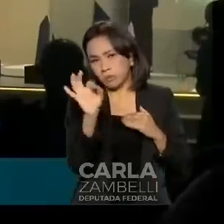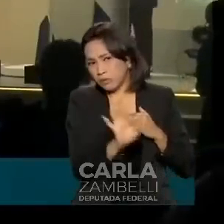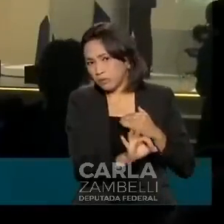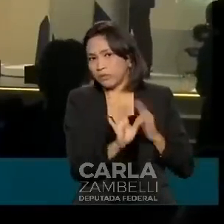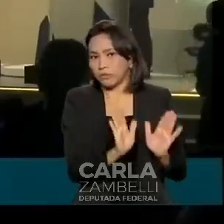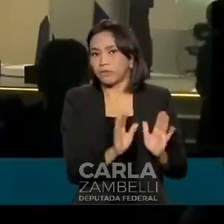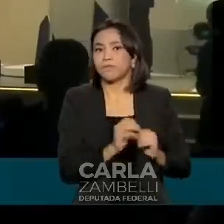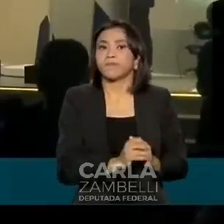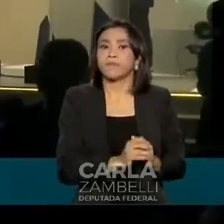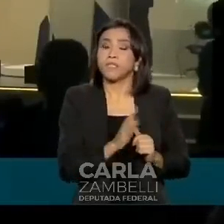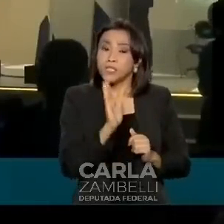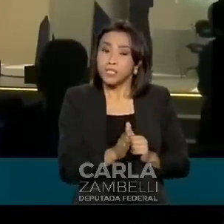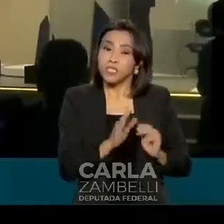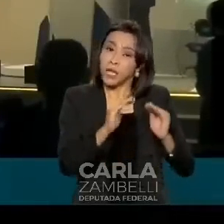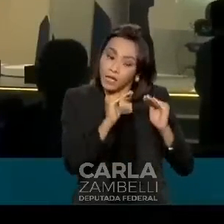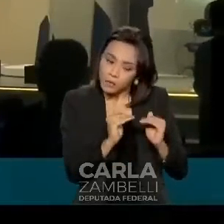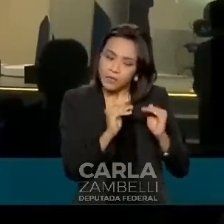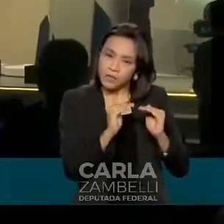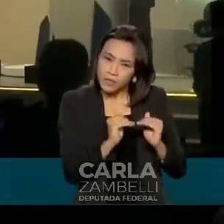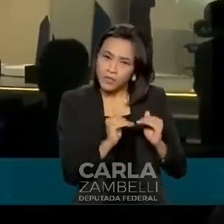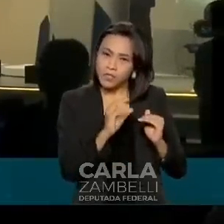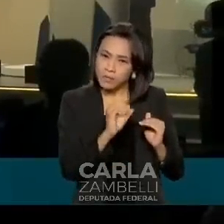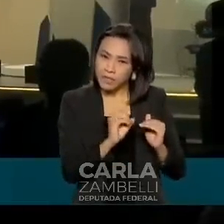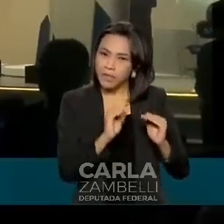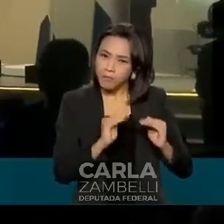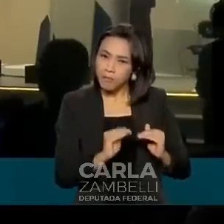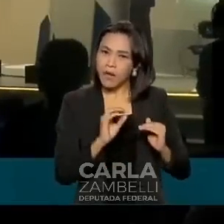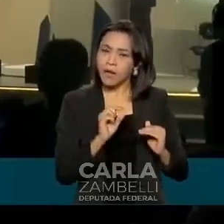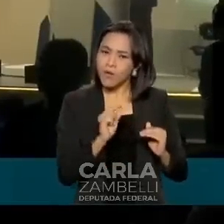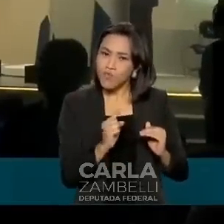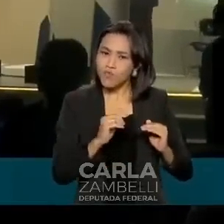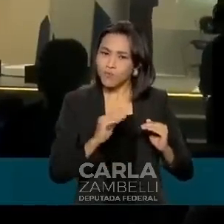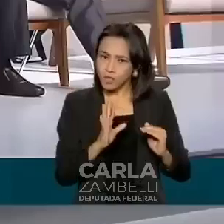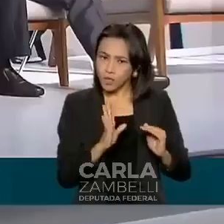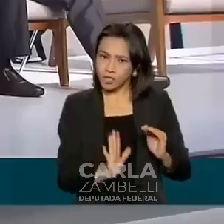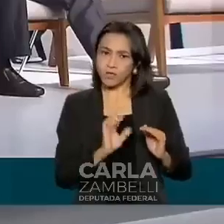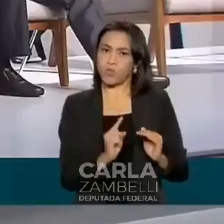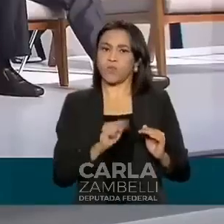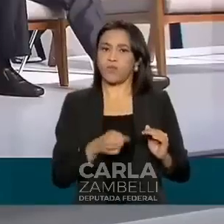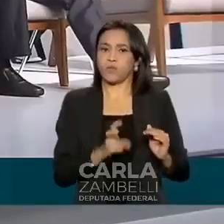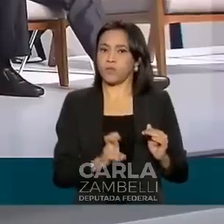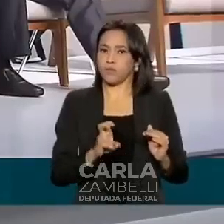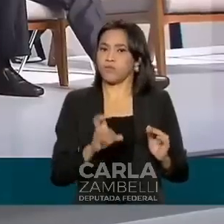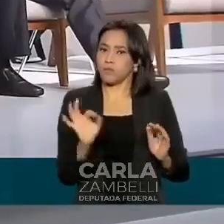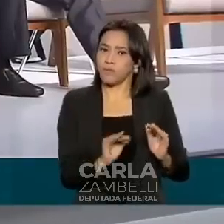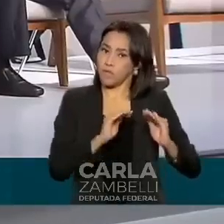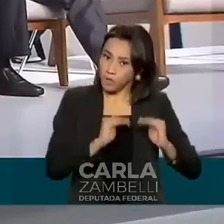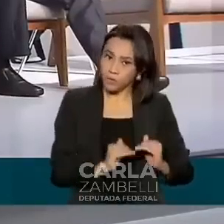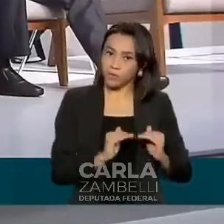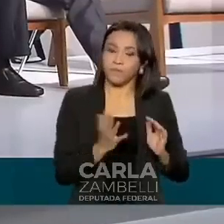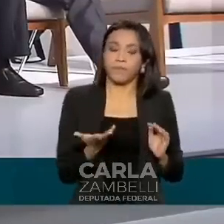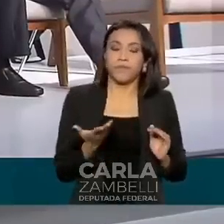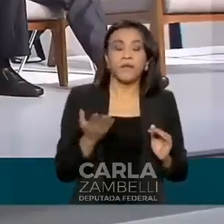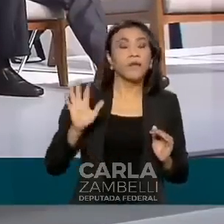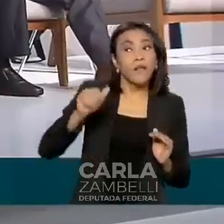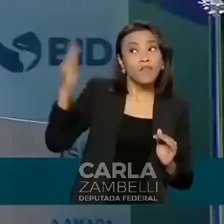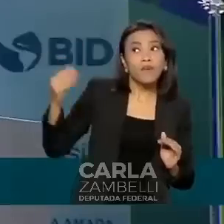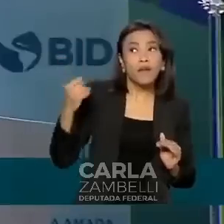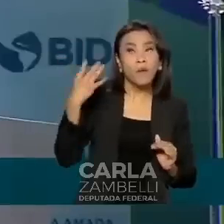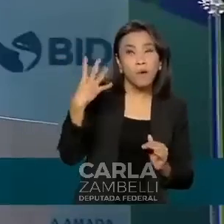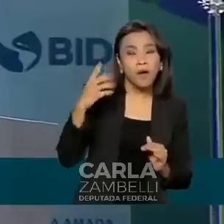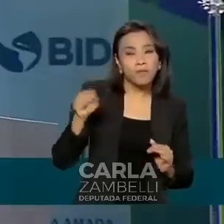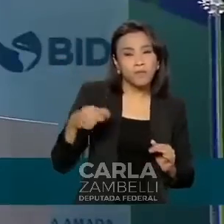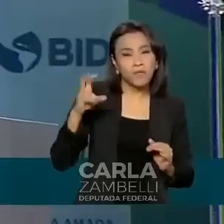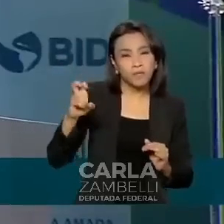cento bom já reviram para menos meio pra zero para mais meio para mais um já estão indo para um ele da mesma forma as estimativas da